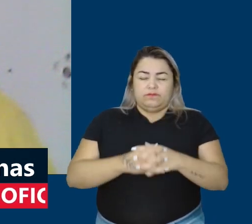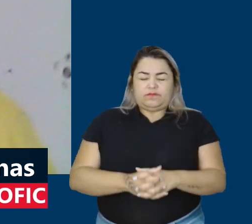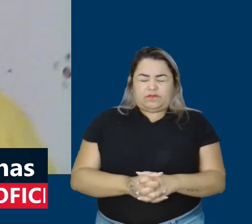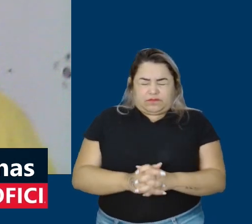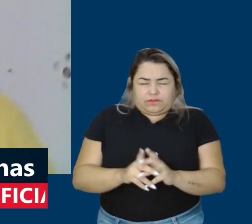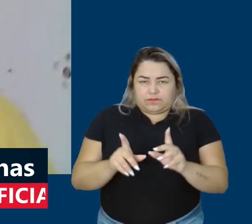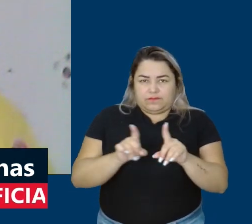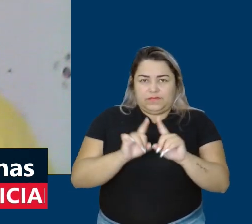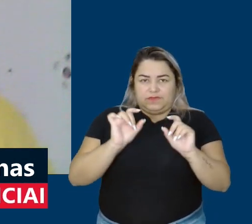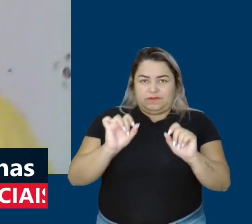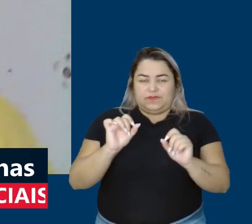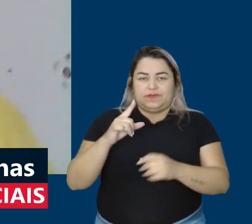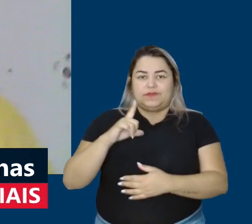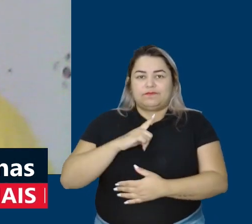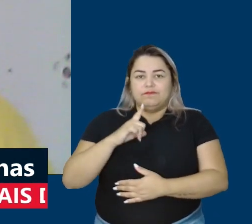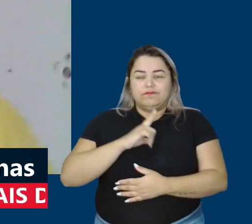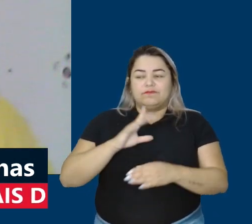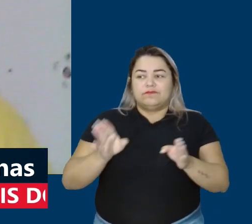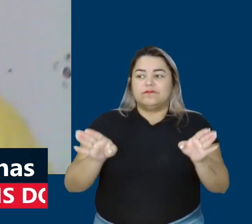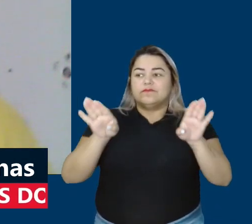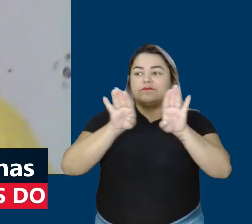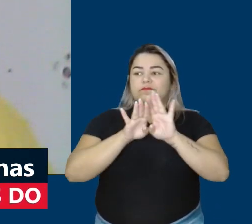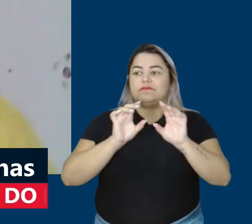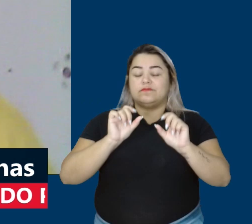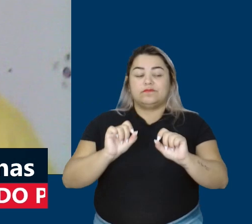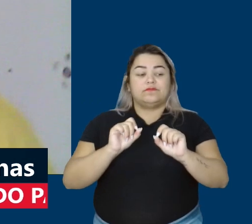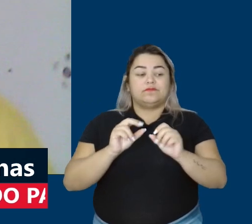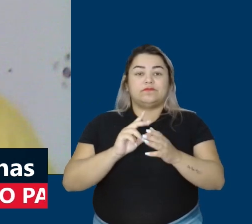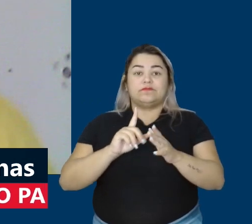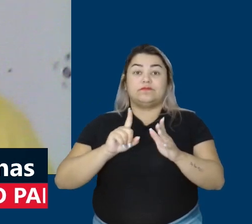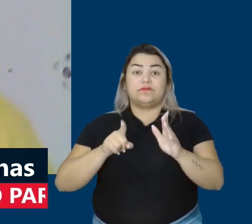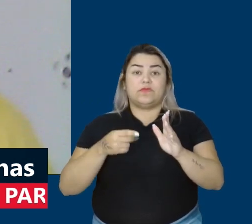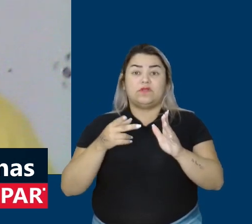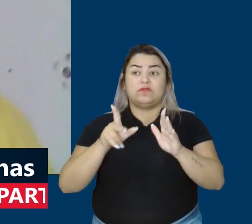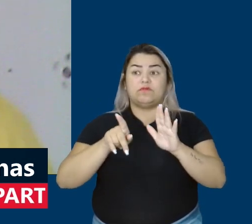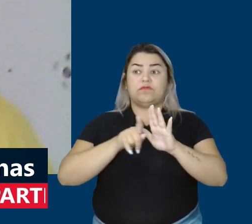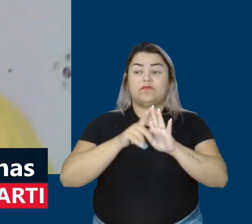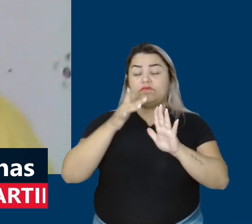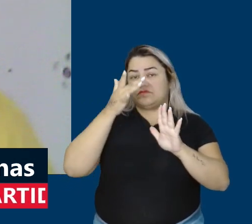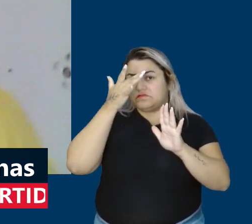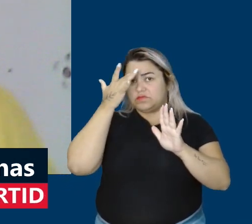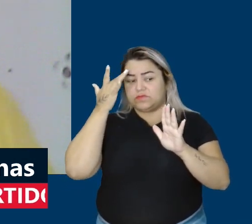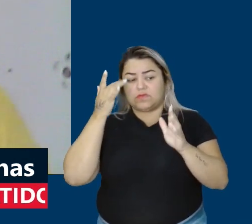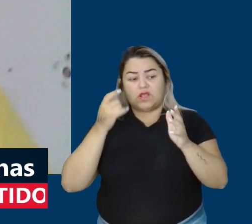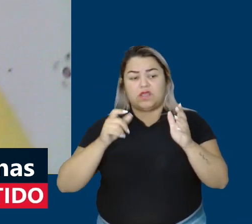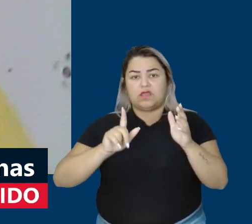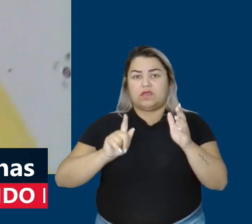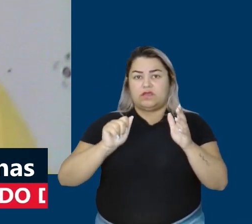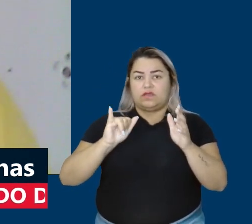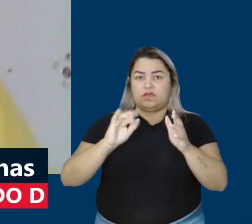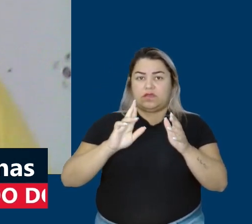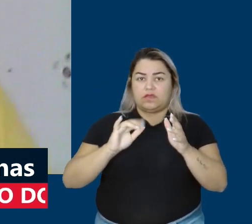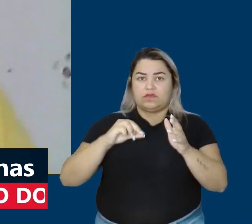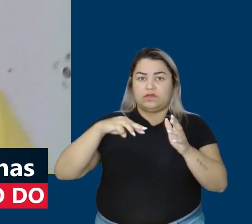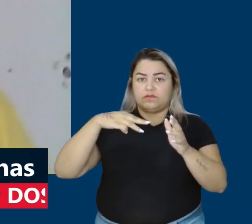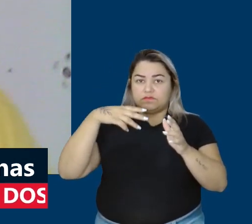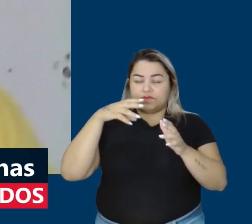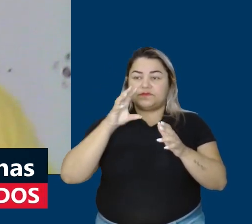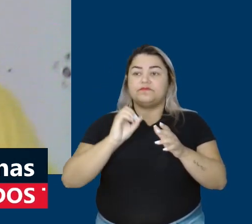também fechando barreiras para centenas de garimpeiros ilegais que estavam ali. E olha,